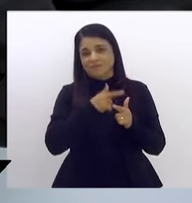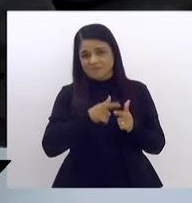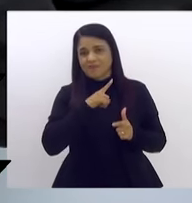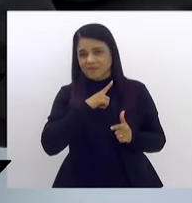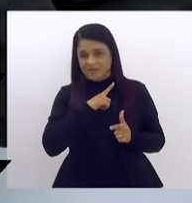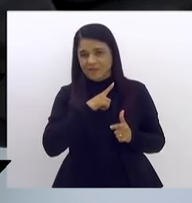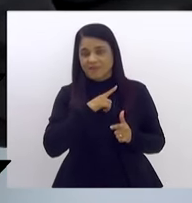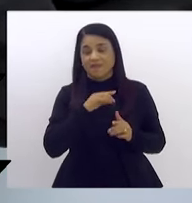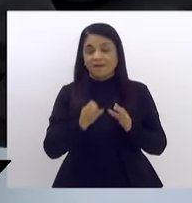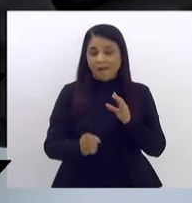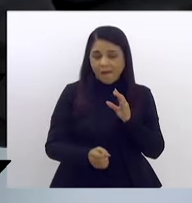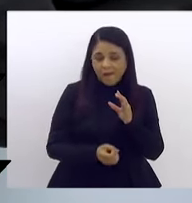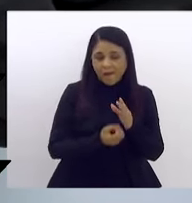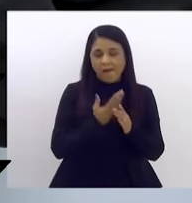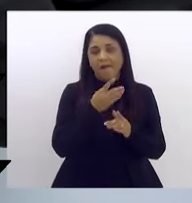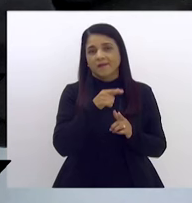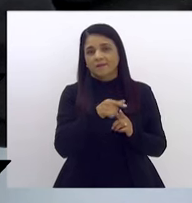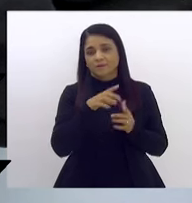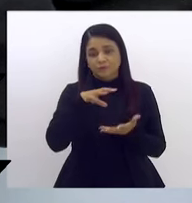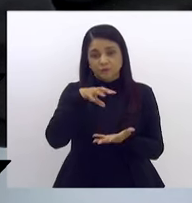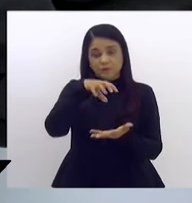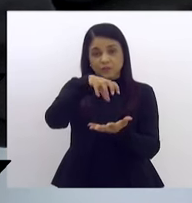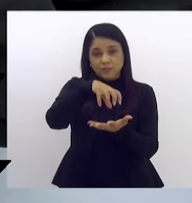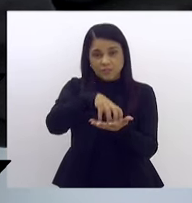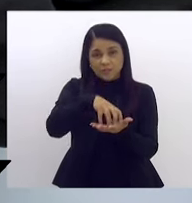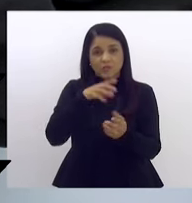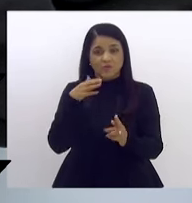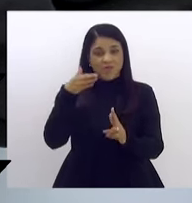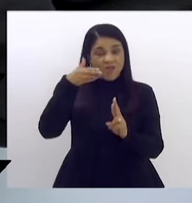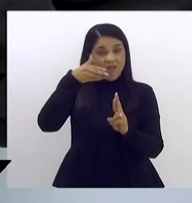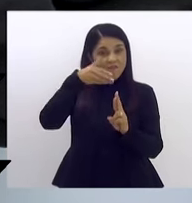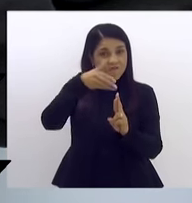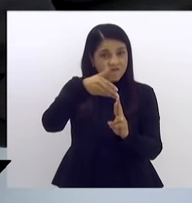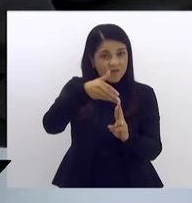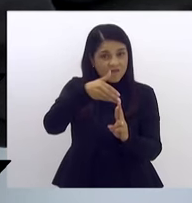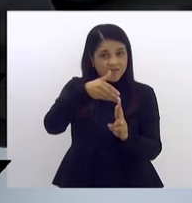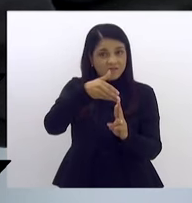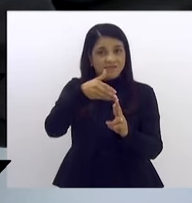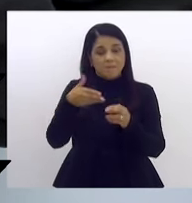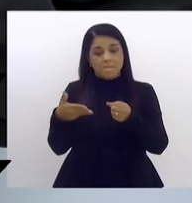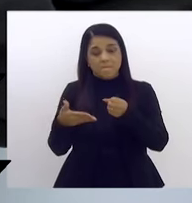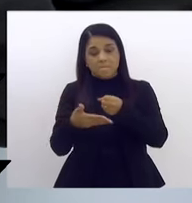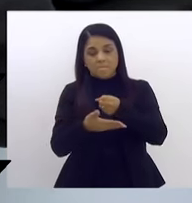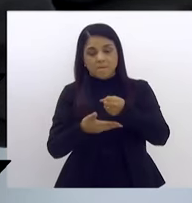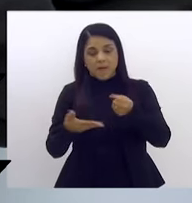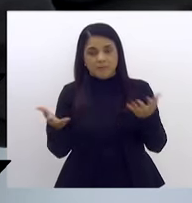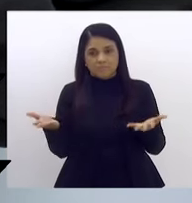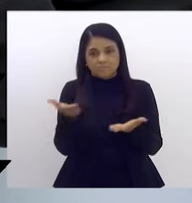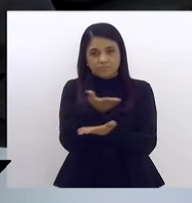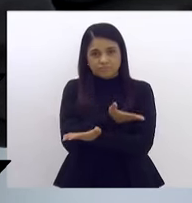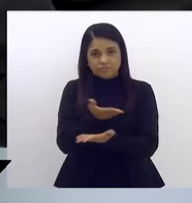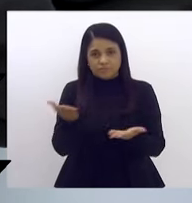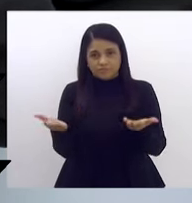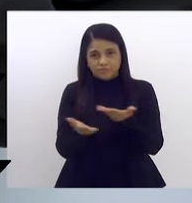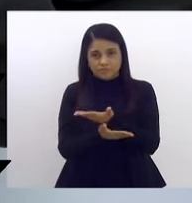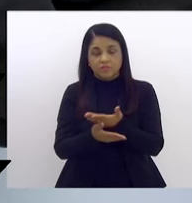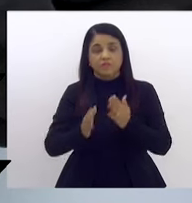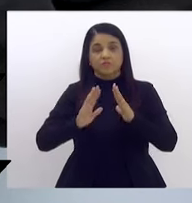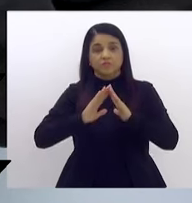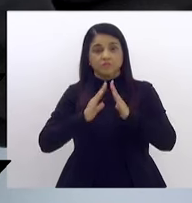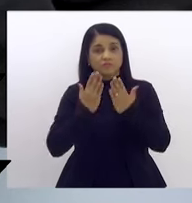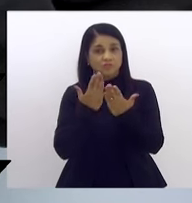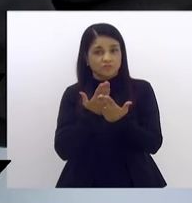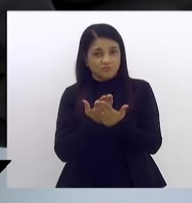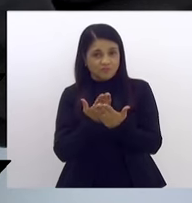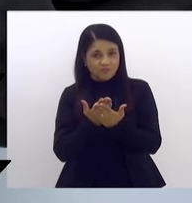ele prevê a criação de um centro de referência que vai ser a base integradora entre do sistemas instituições de ensino